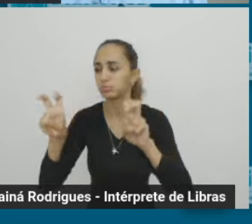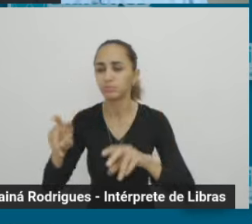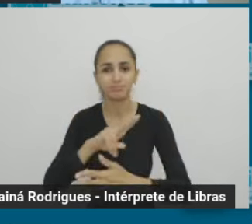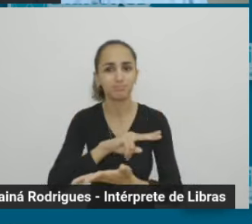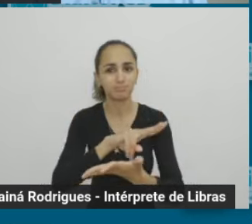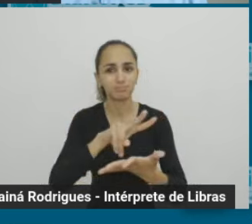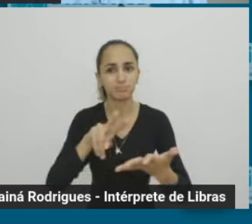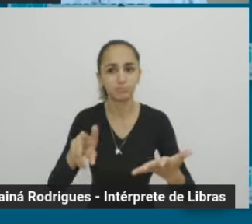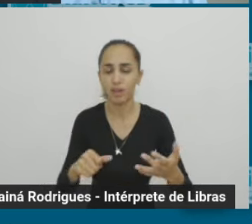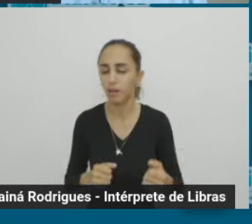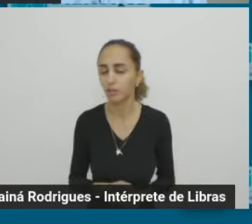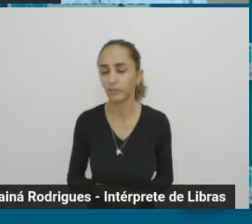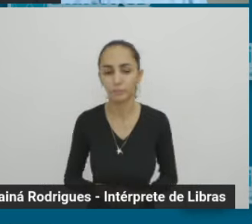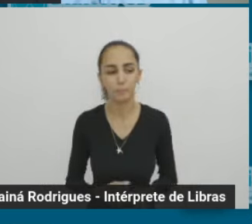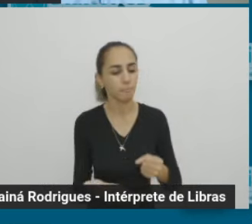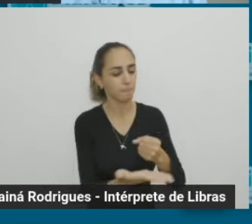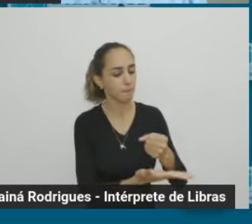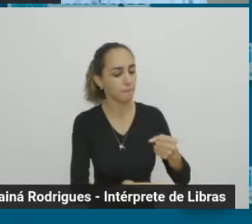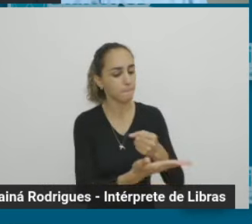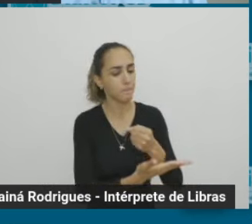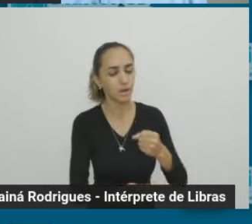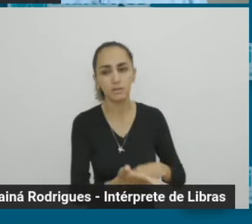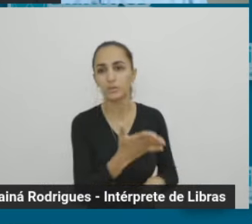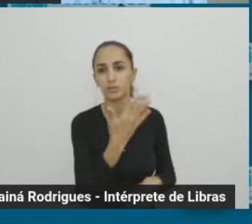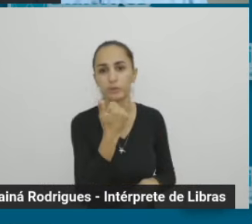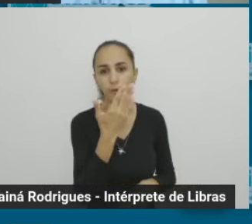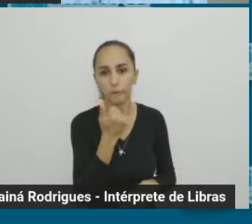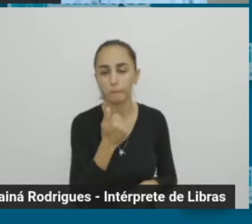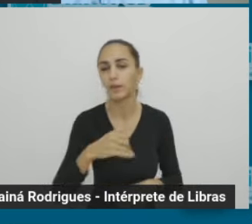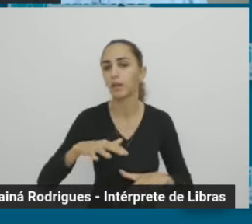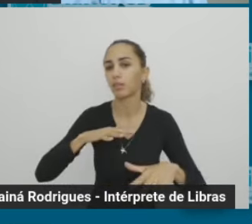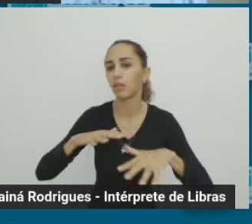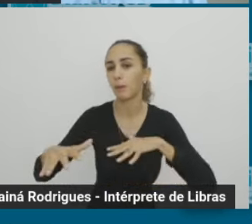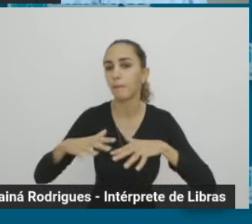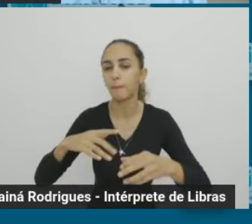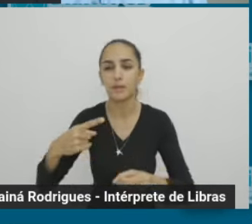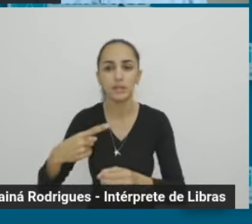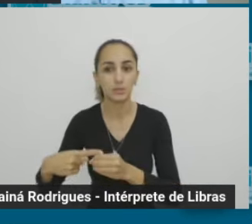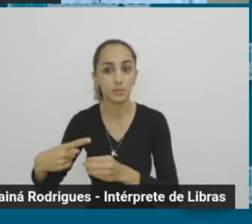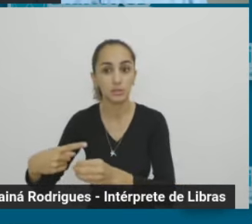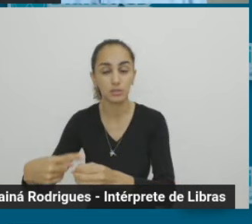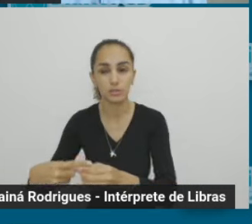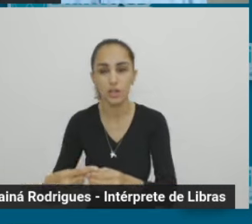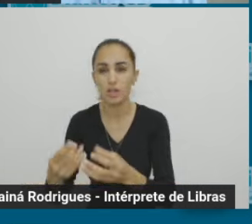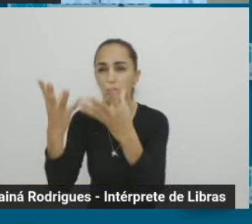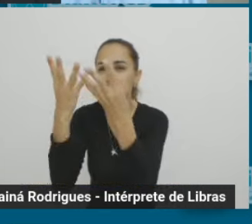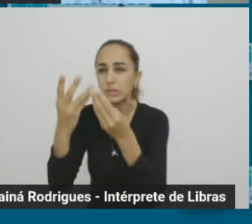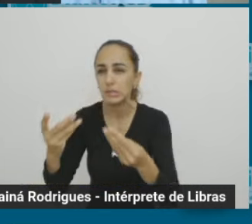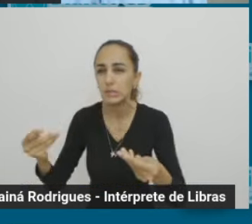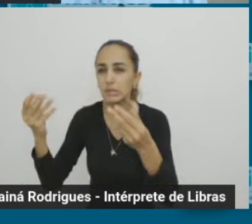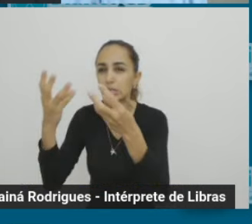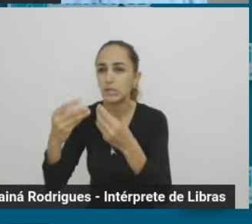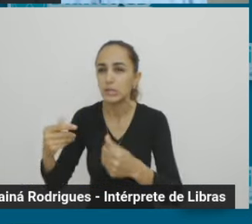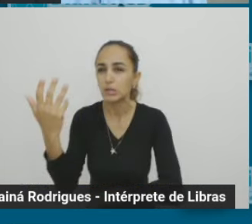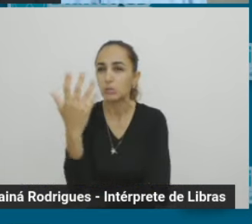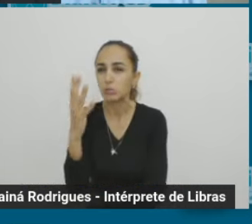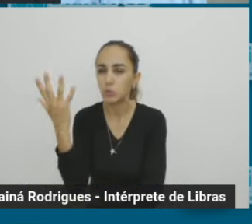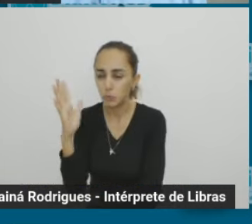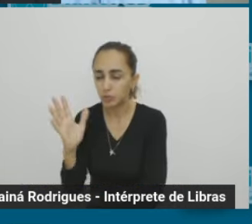mais básica da comida no prato, da mobilidade urbana, aos desastres ambientais que estamos